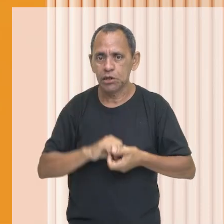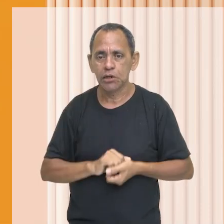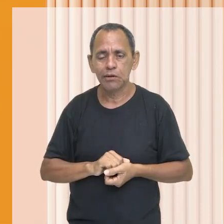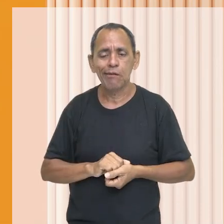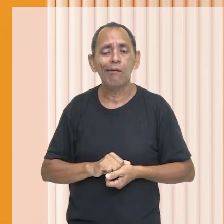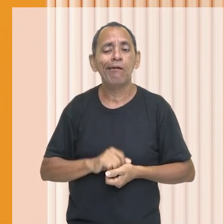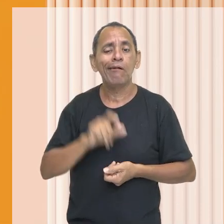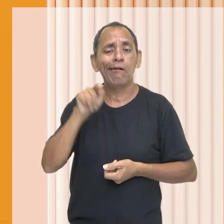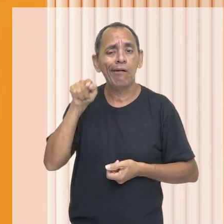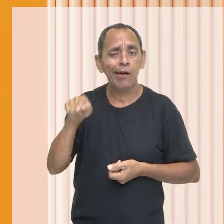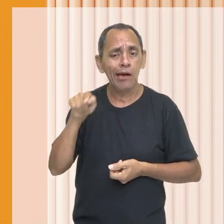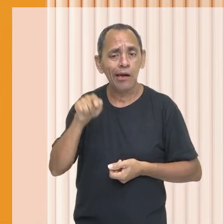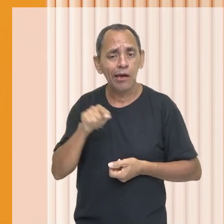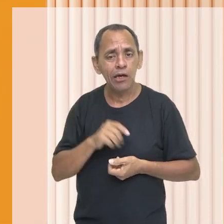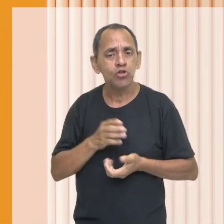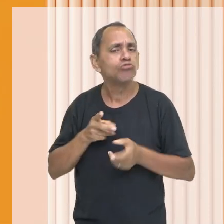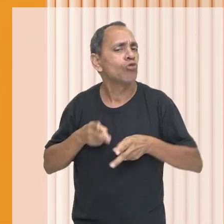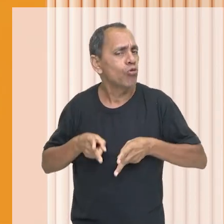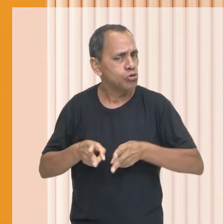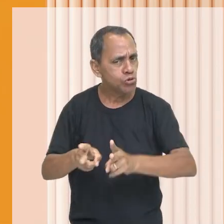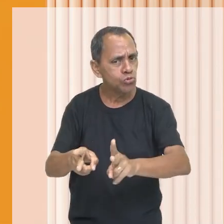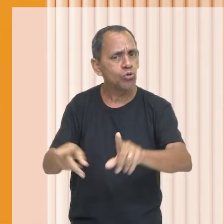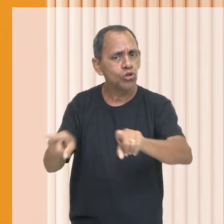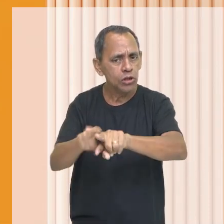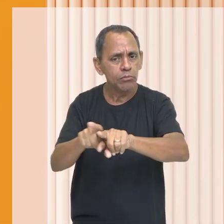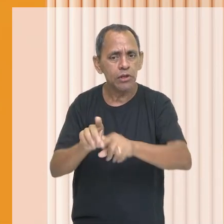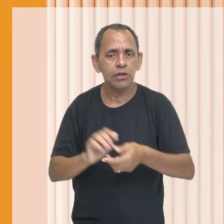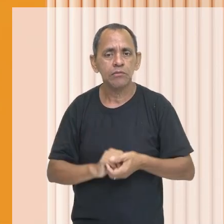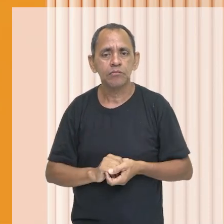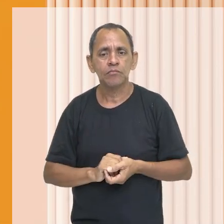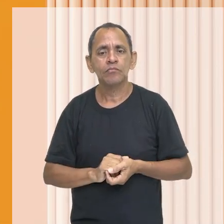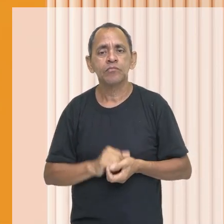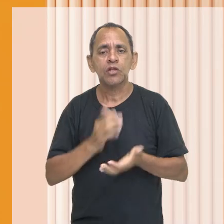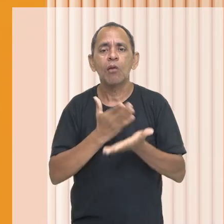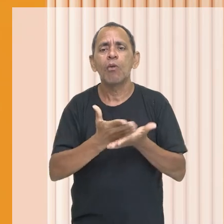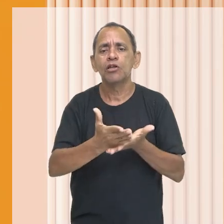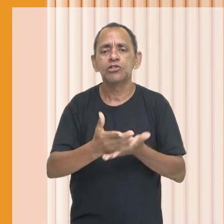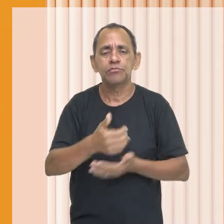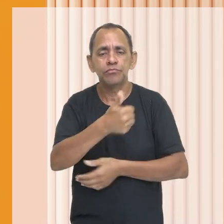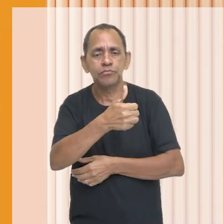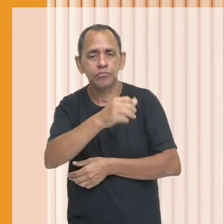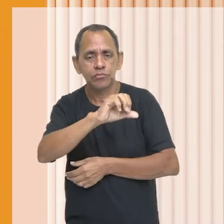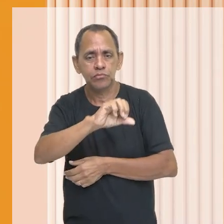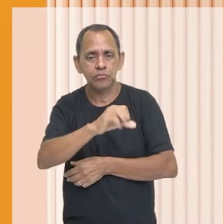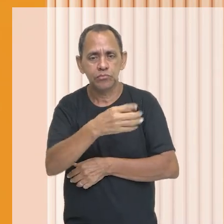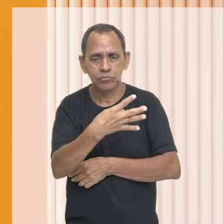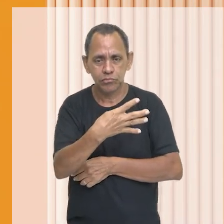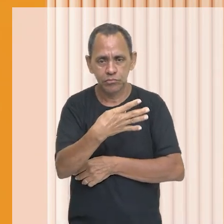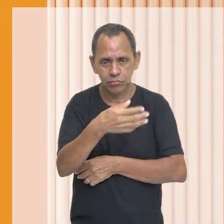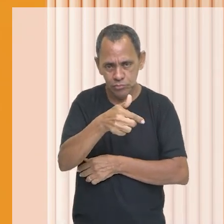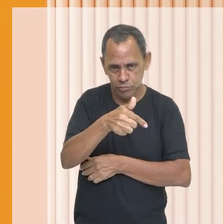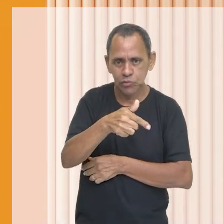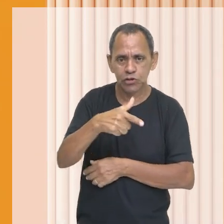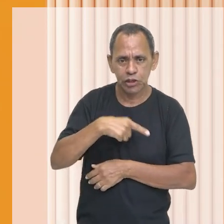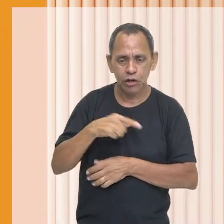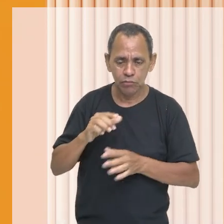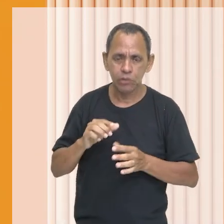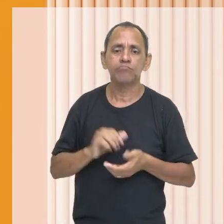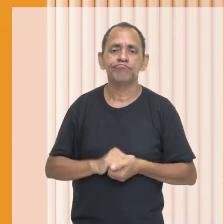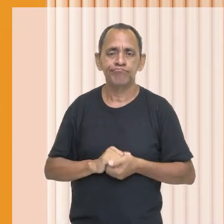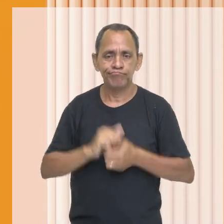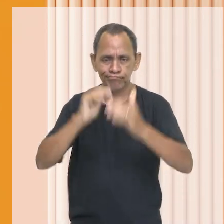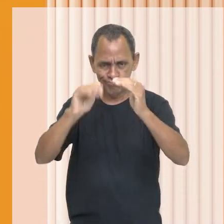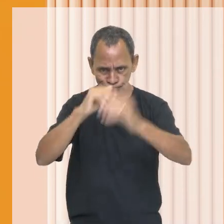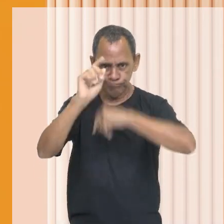contrário. É claro, né, que desde 1947 você já teve muitos